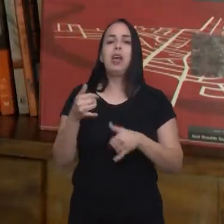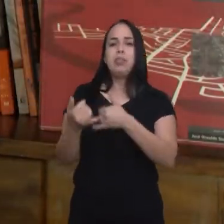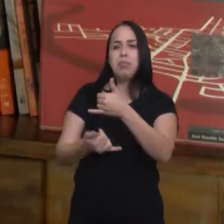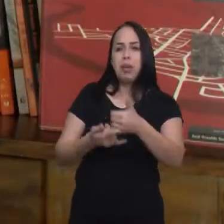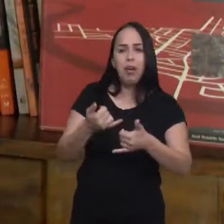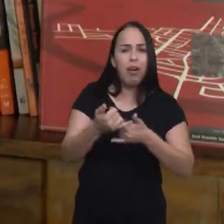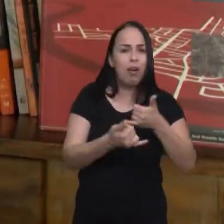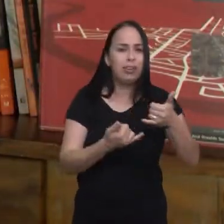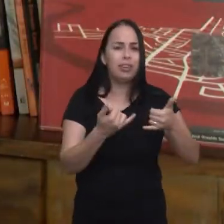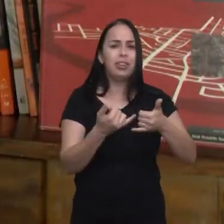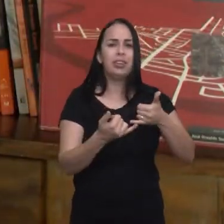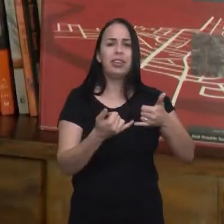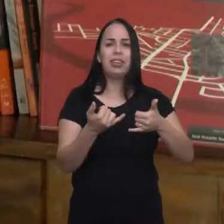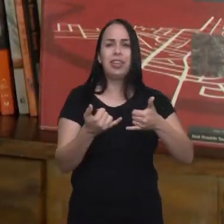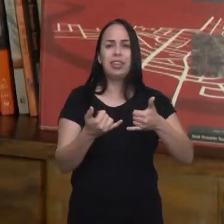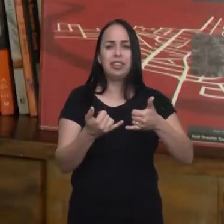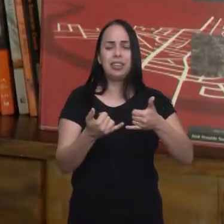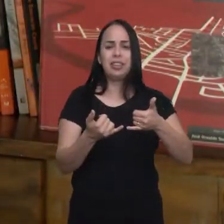rolemã,